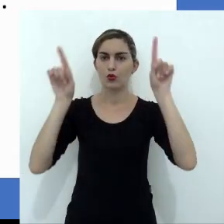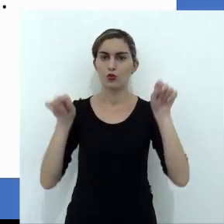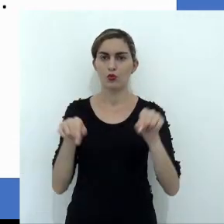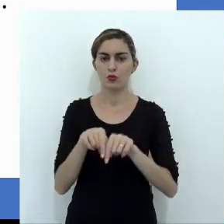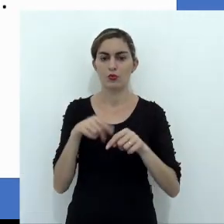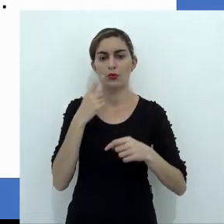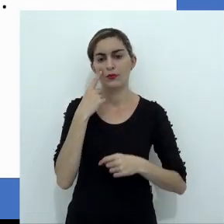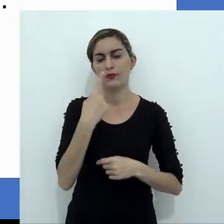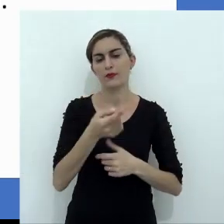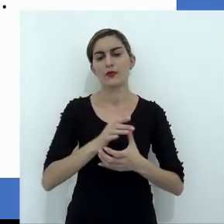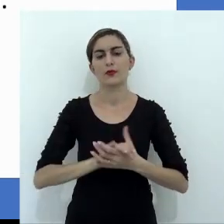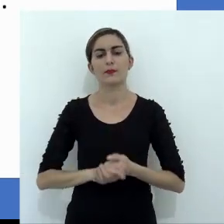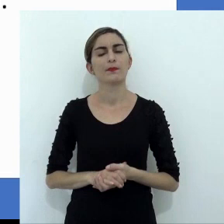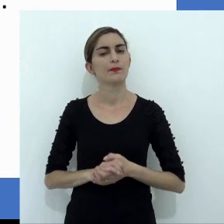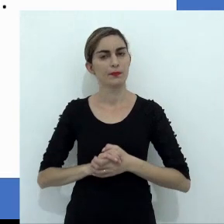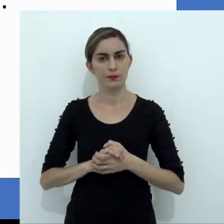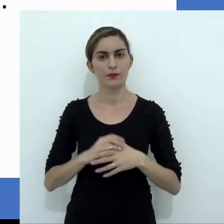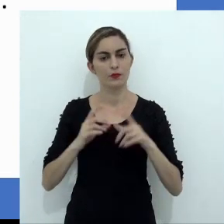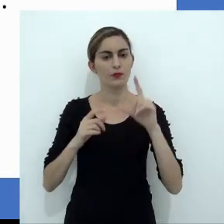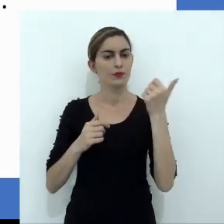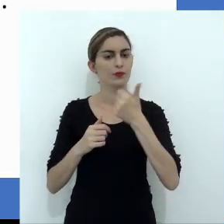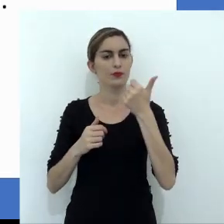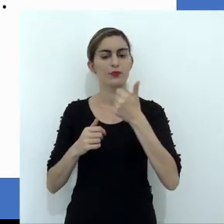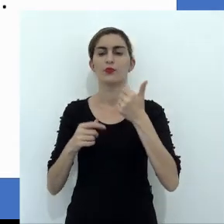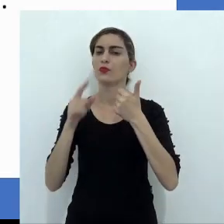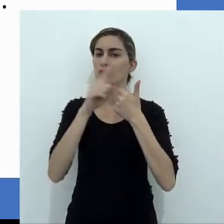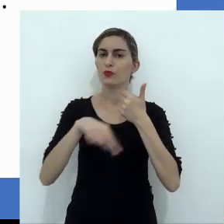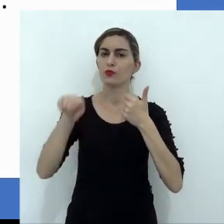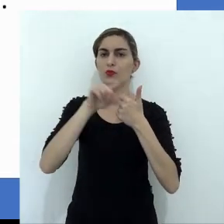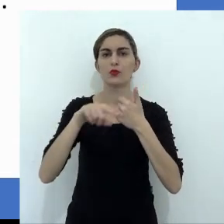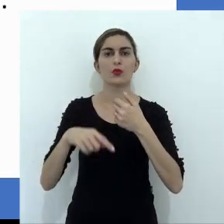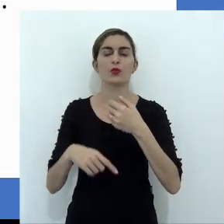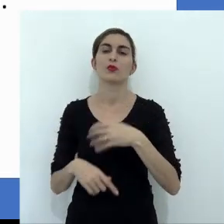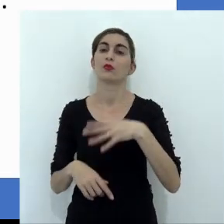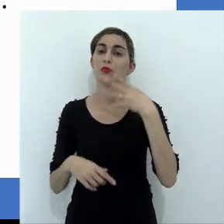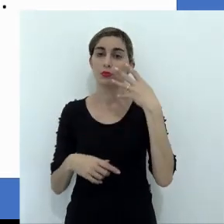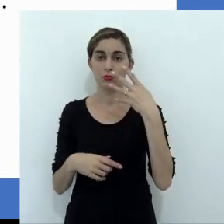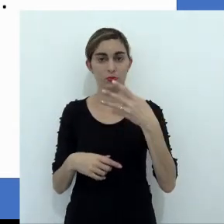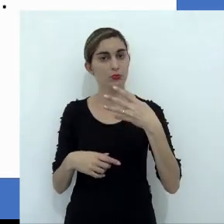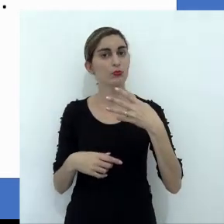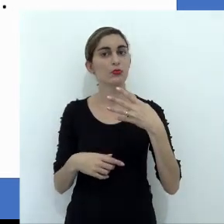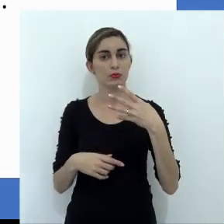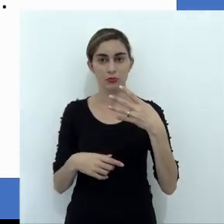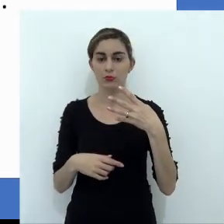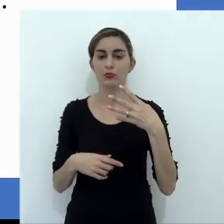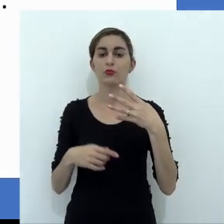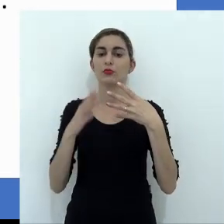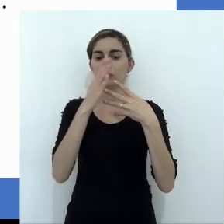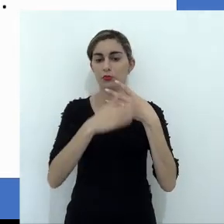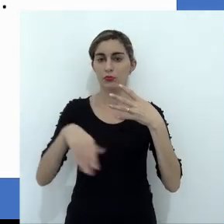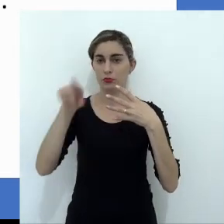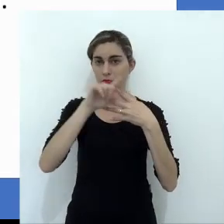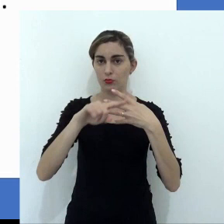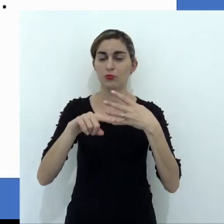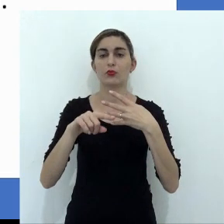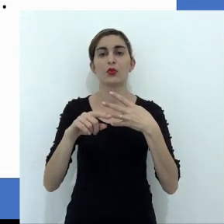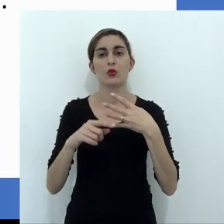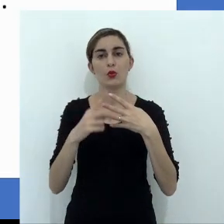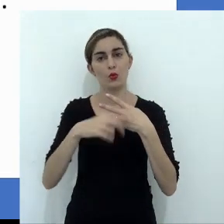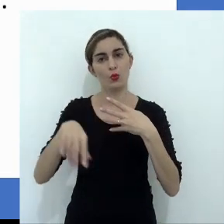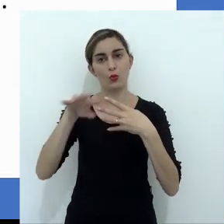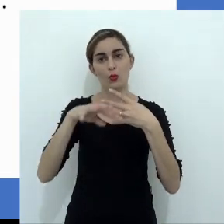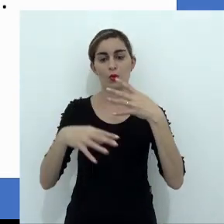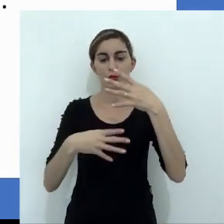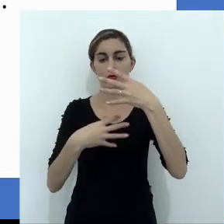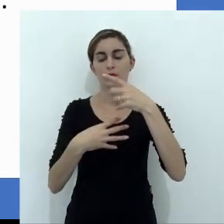círculo aí, beleza? Observa essa primeira figura. Ela foi dividida em quantas partes? Ela foi dividida em 4 partes, então 4 vai